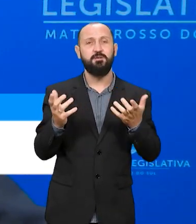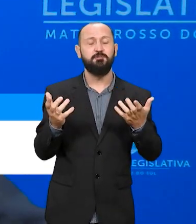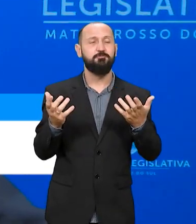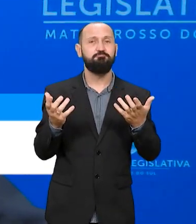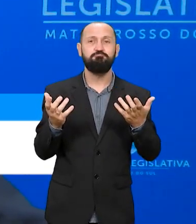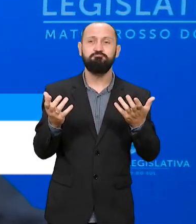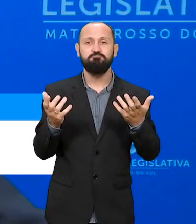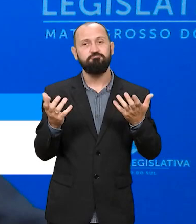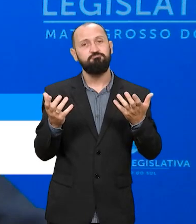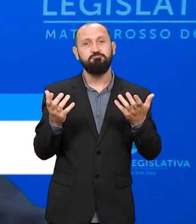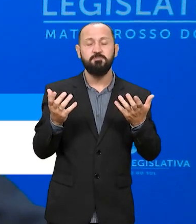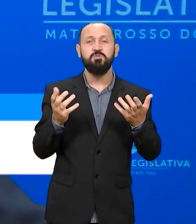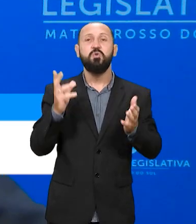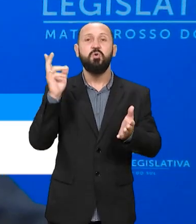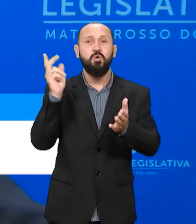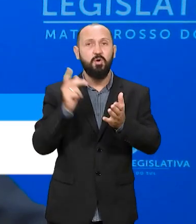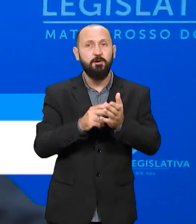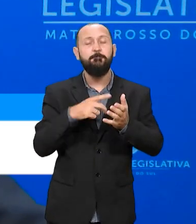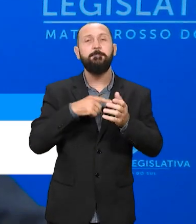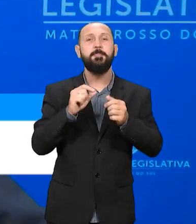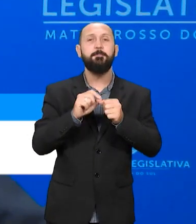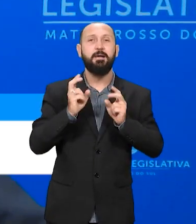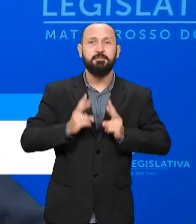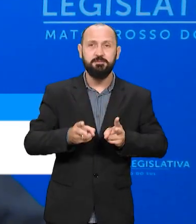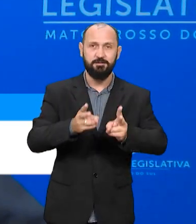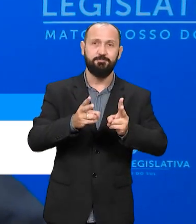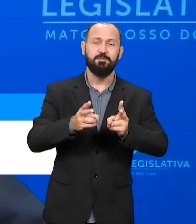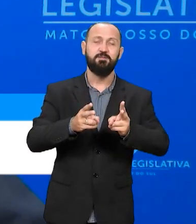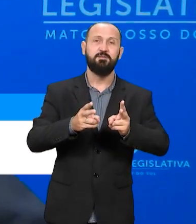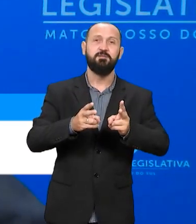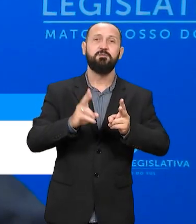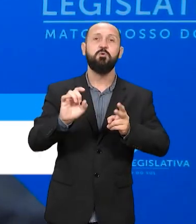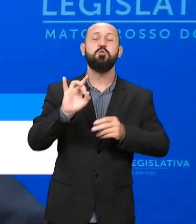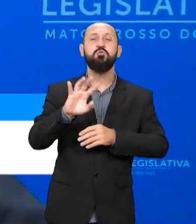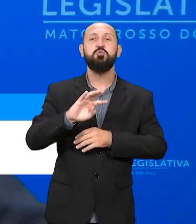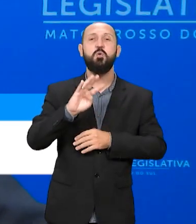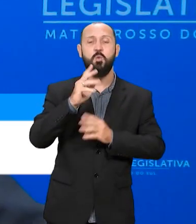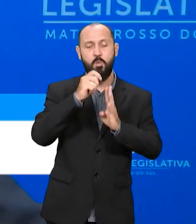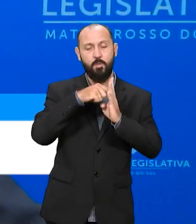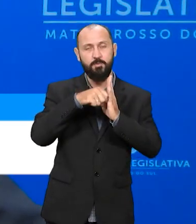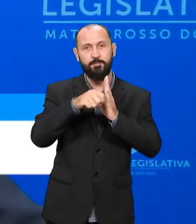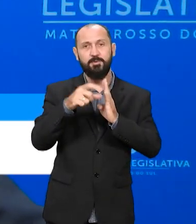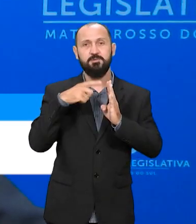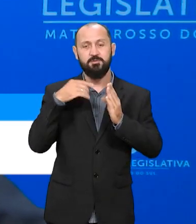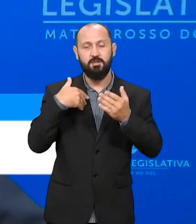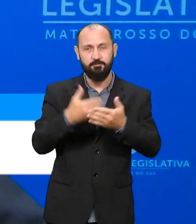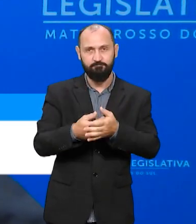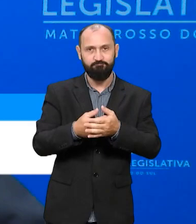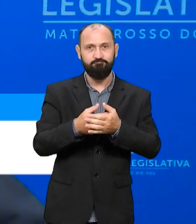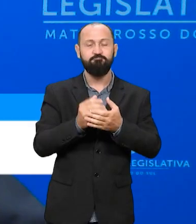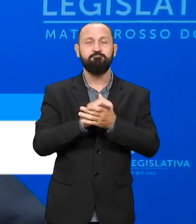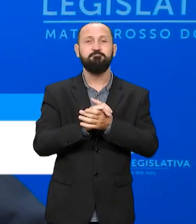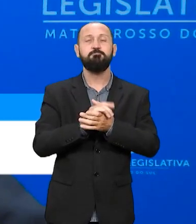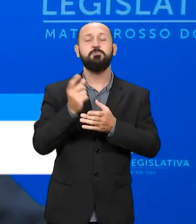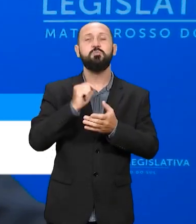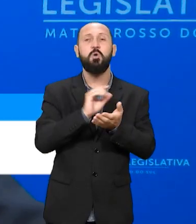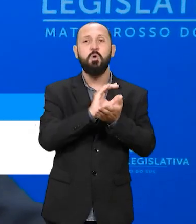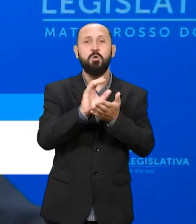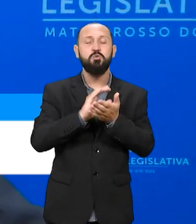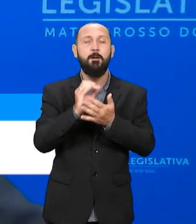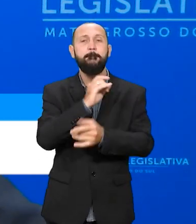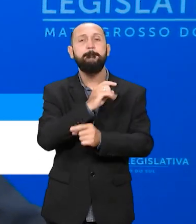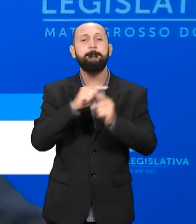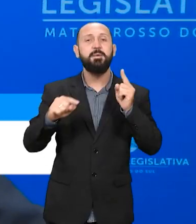repasses efetiva para sempre não só os quatro meses como tá vindo que não seja